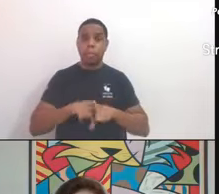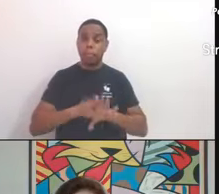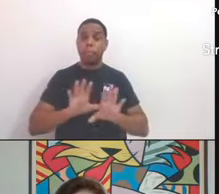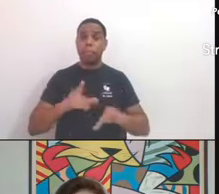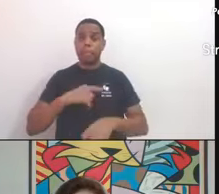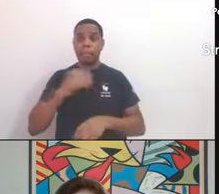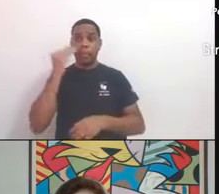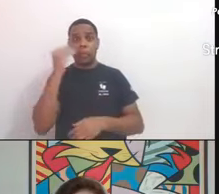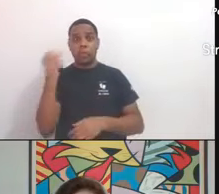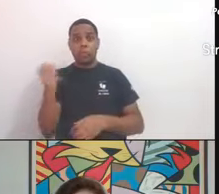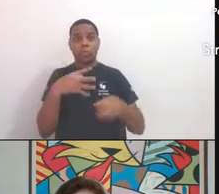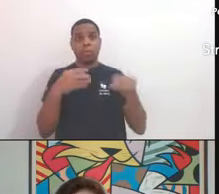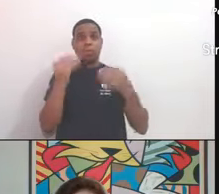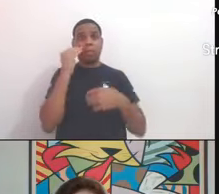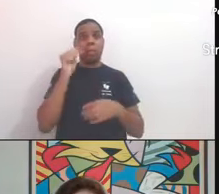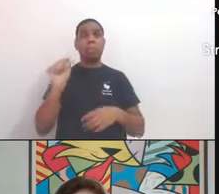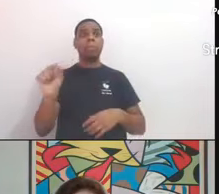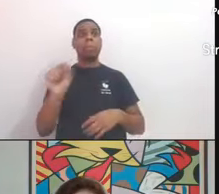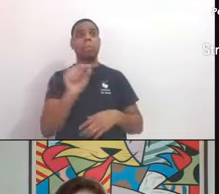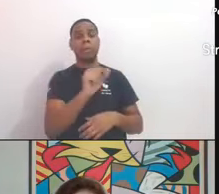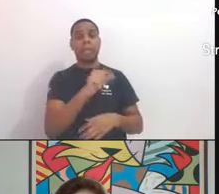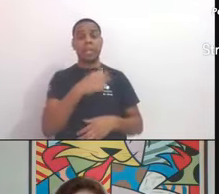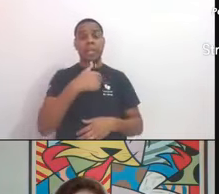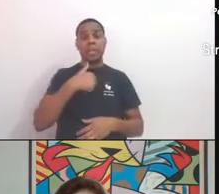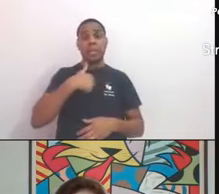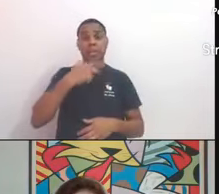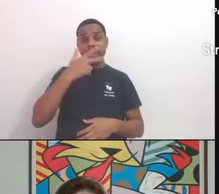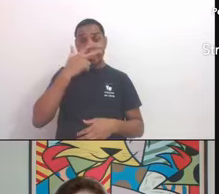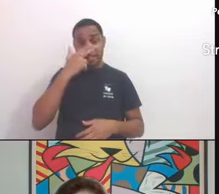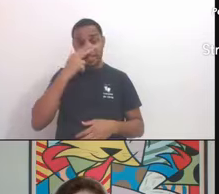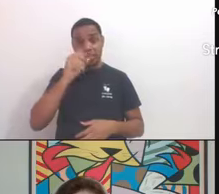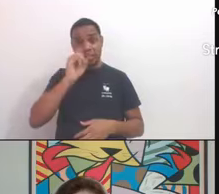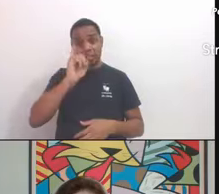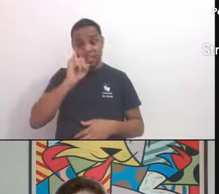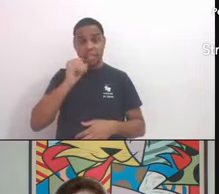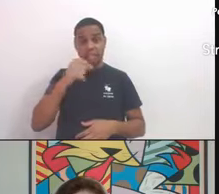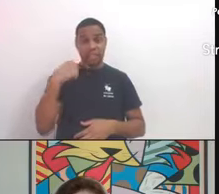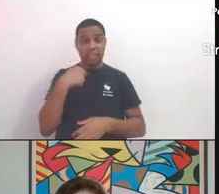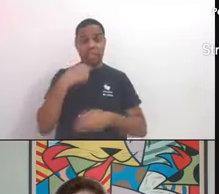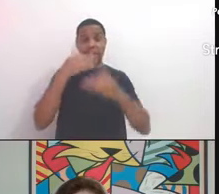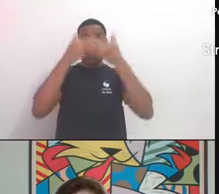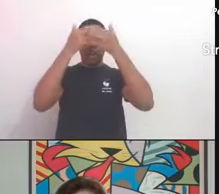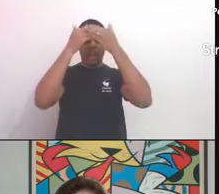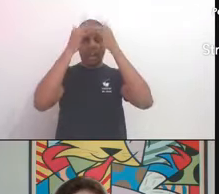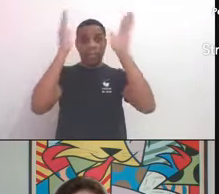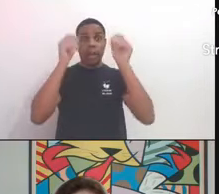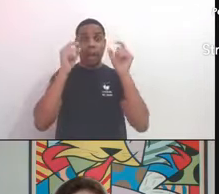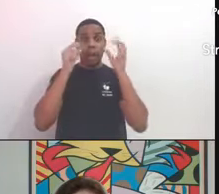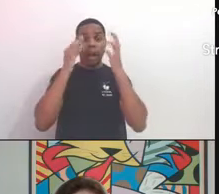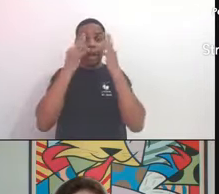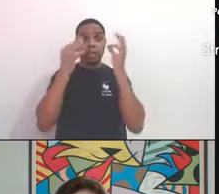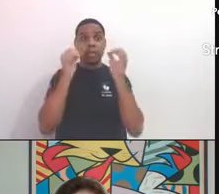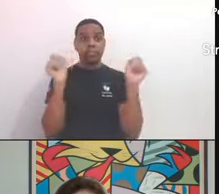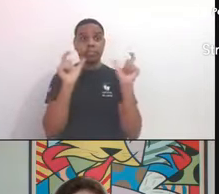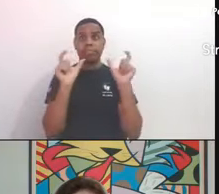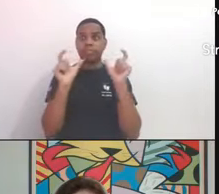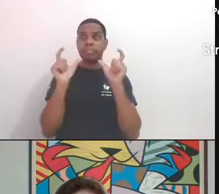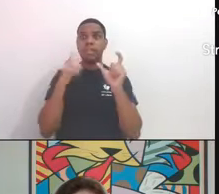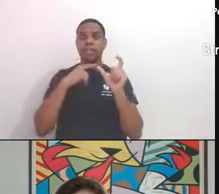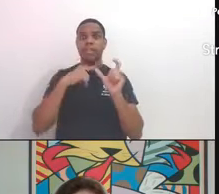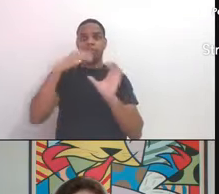que são oferecidas, provavelmente, se a gente abrir bem o olho, abrir bem a atenção, nós teremos um